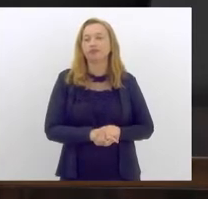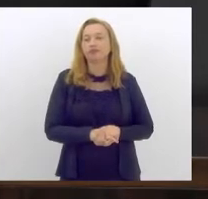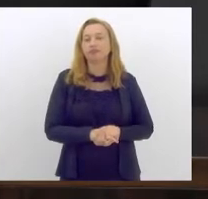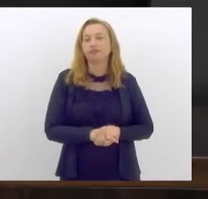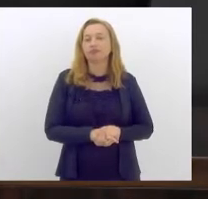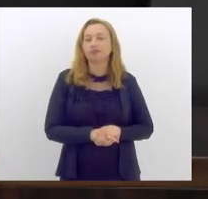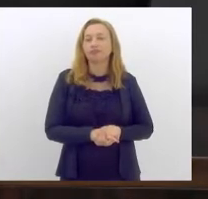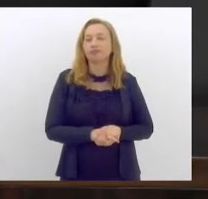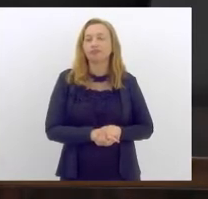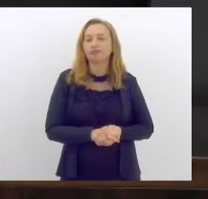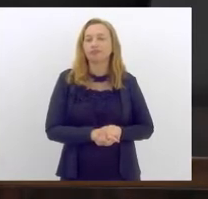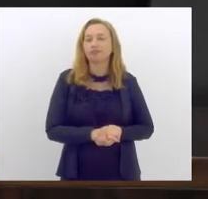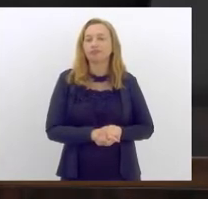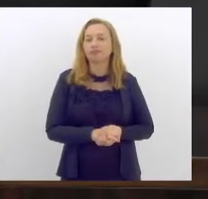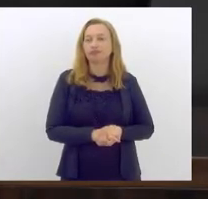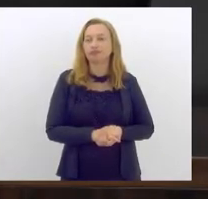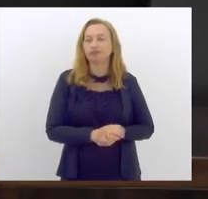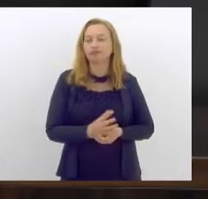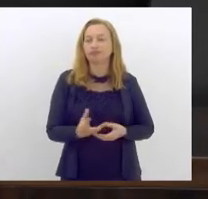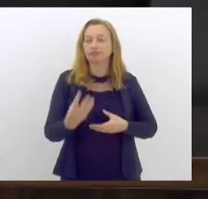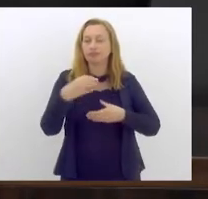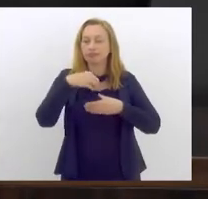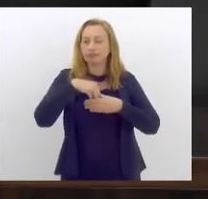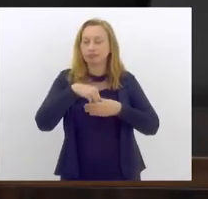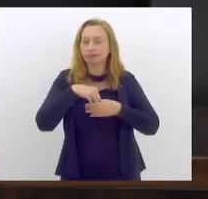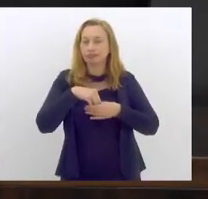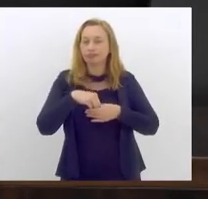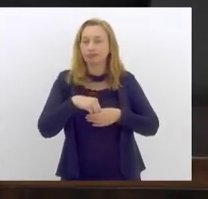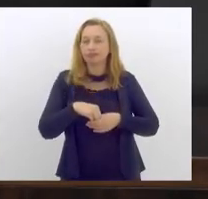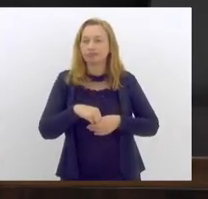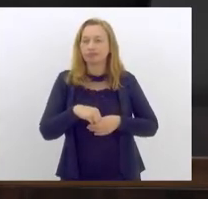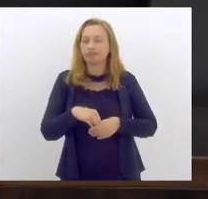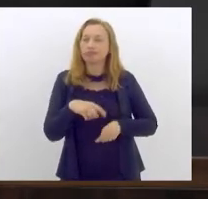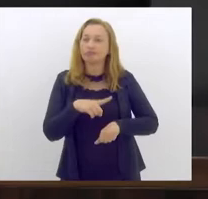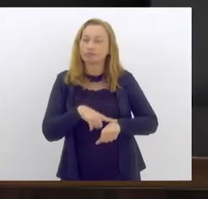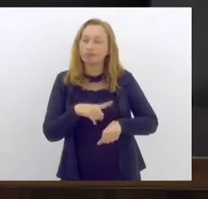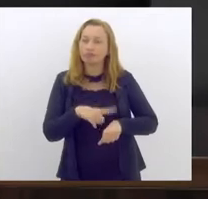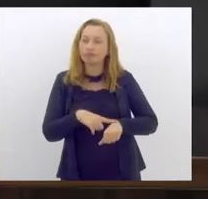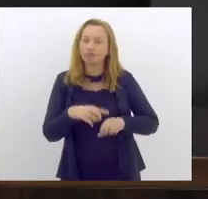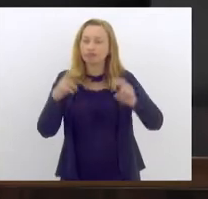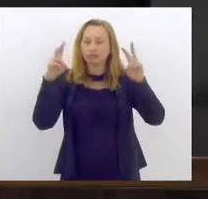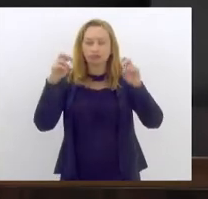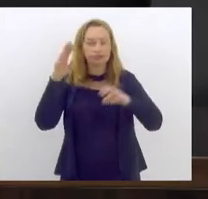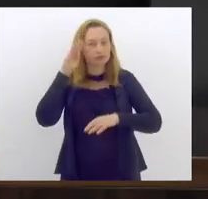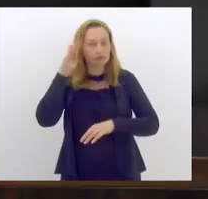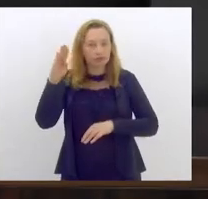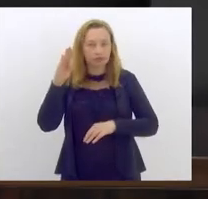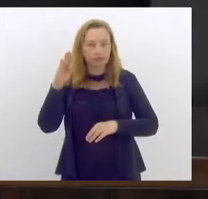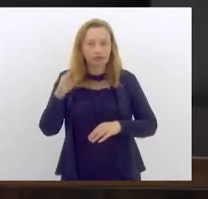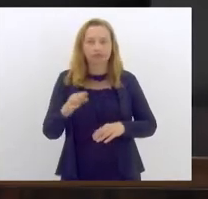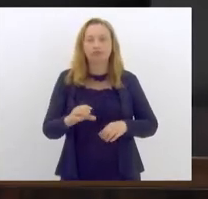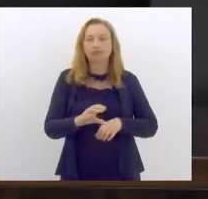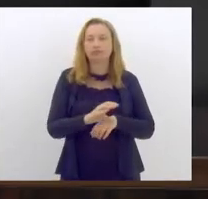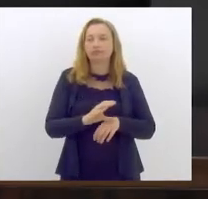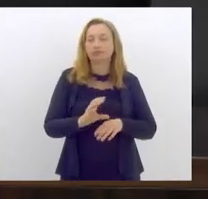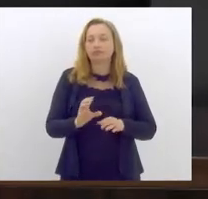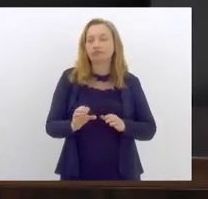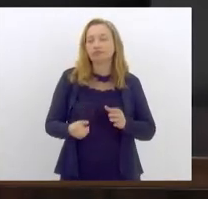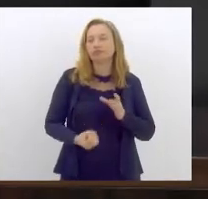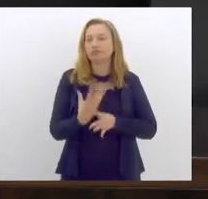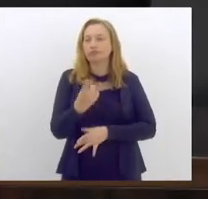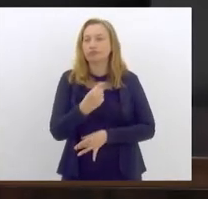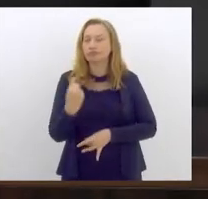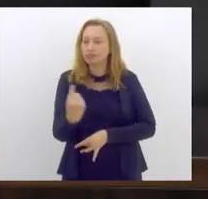aqui dentro uma sessão temática que foi uma coisa também instituída pela gente quando